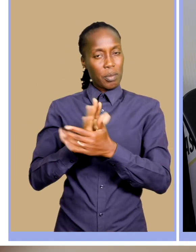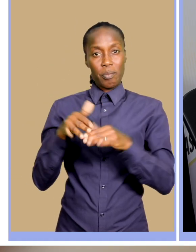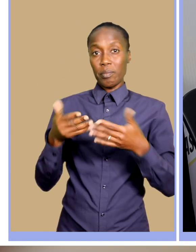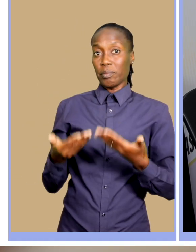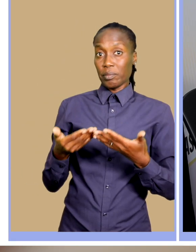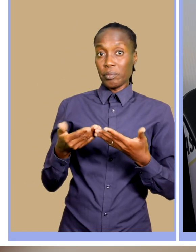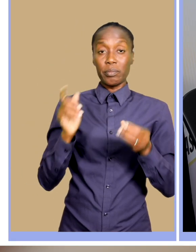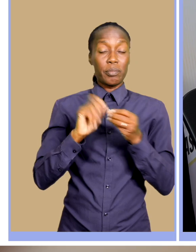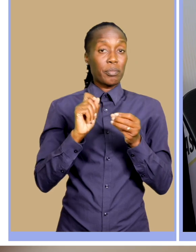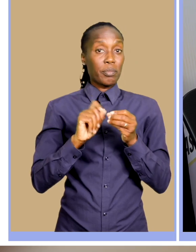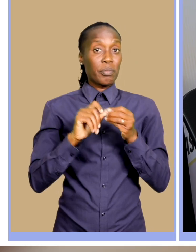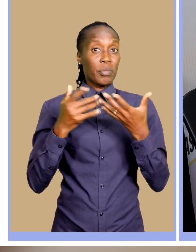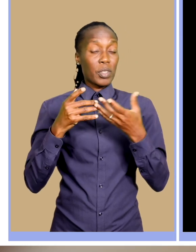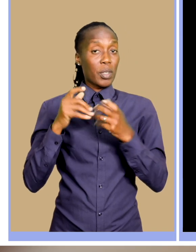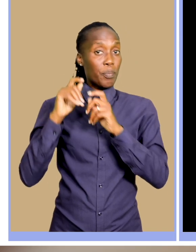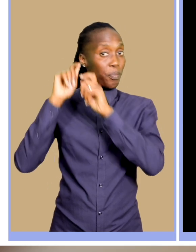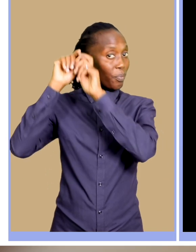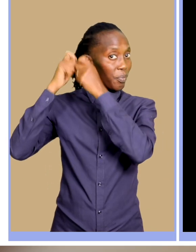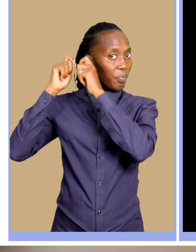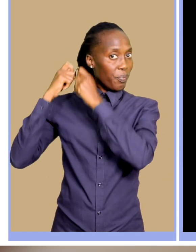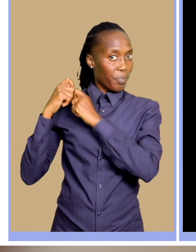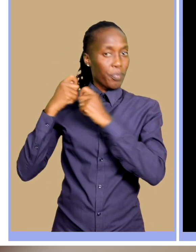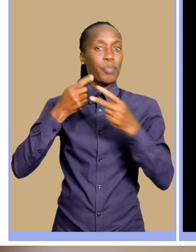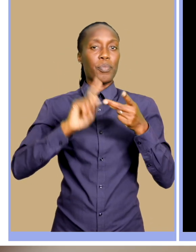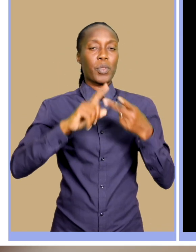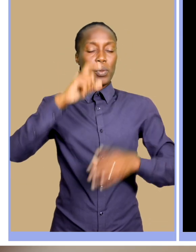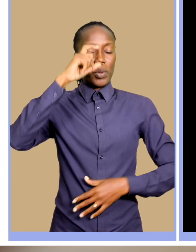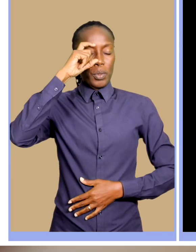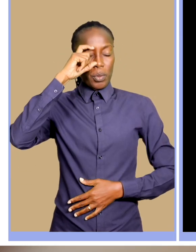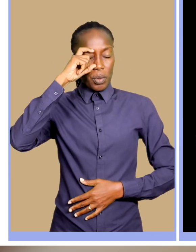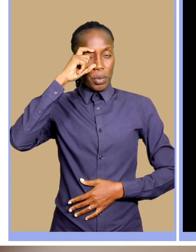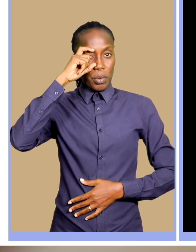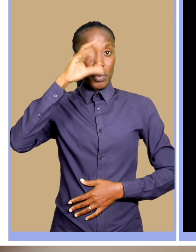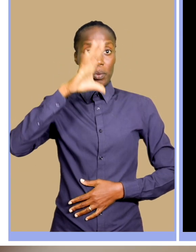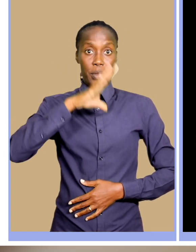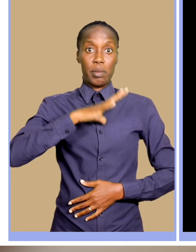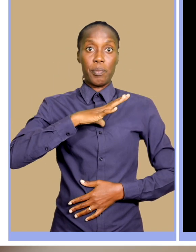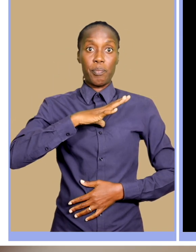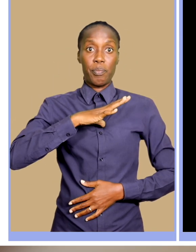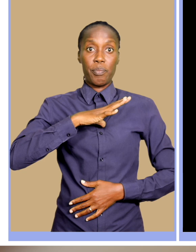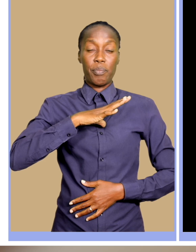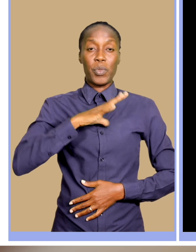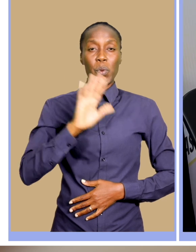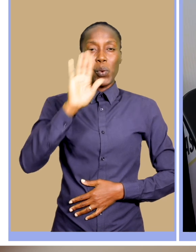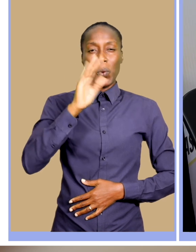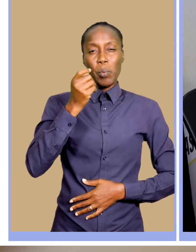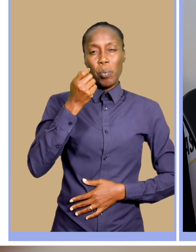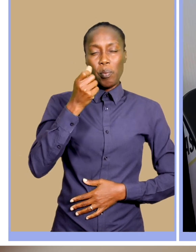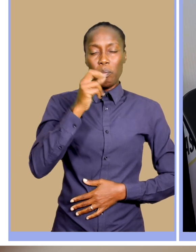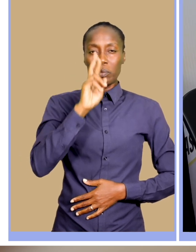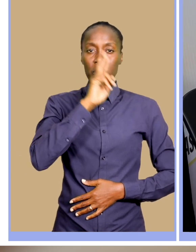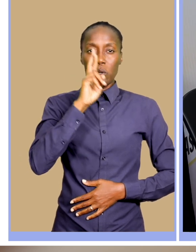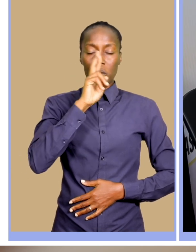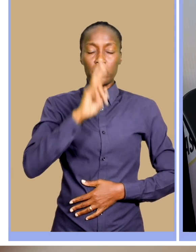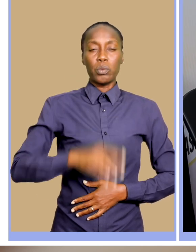vista lilás. Bom, doutora, nós já avançamos aqui o tema saúde versus